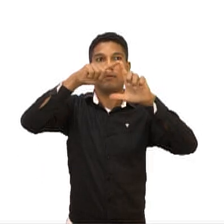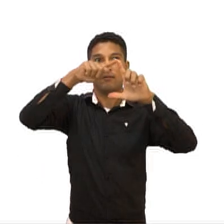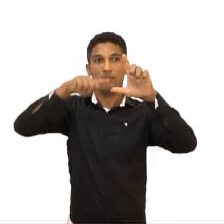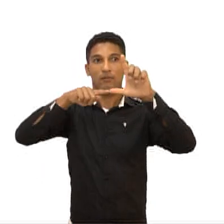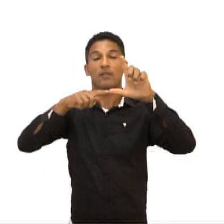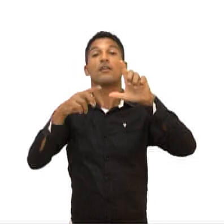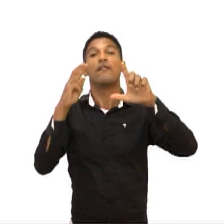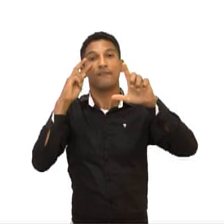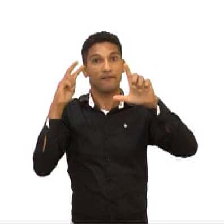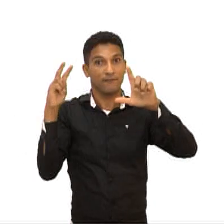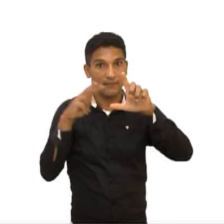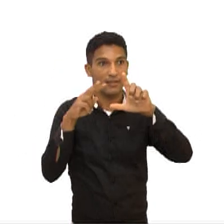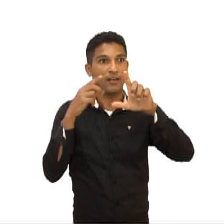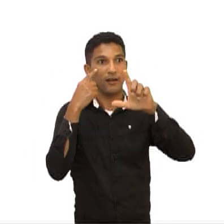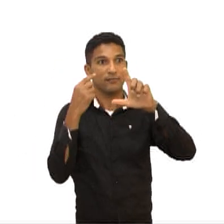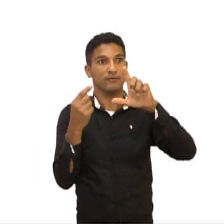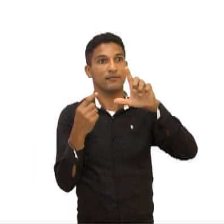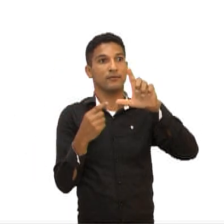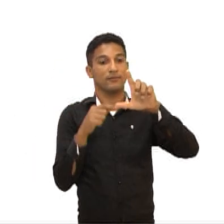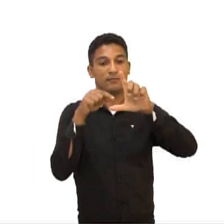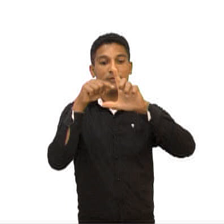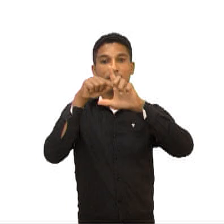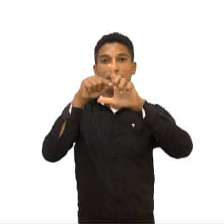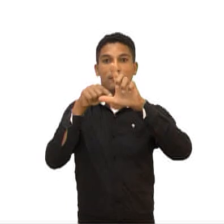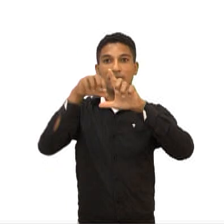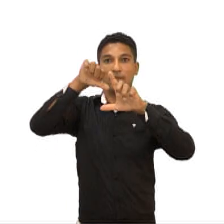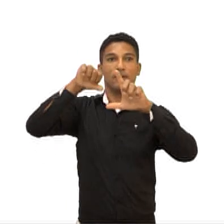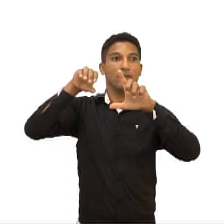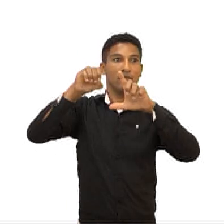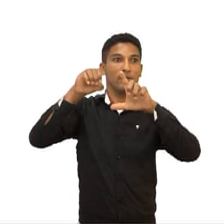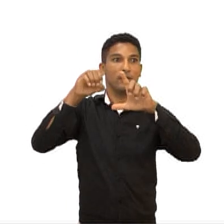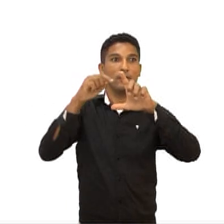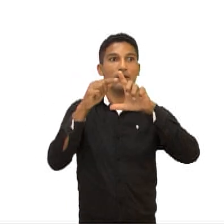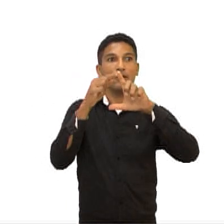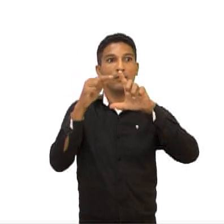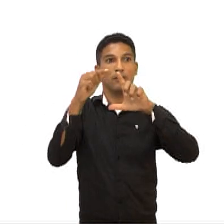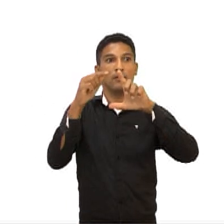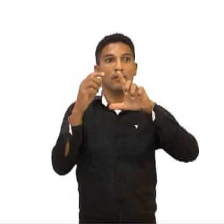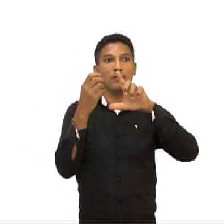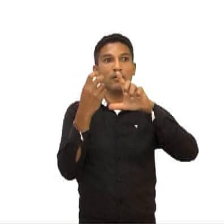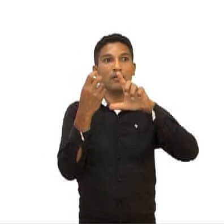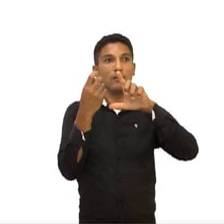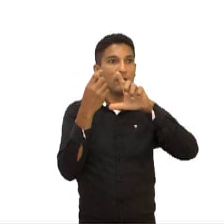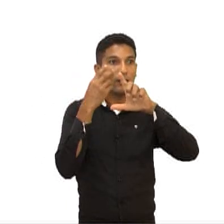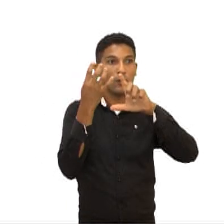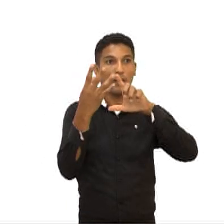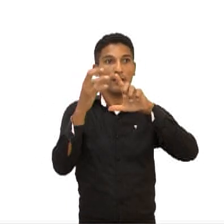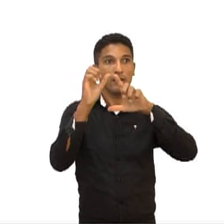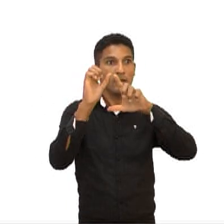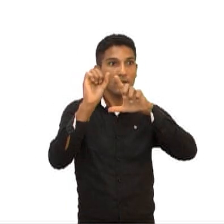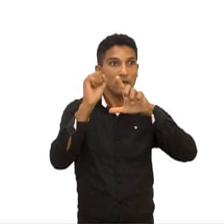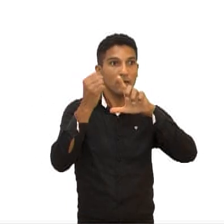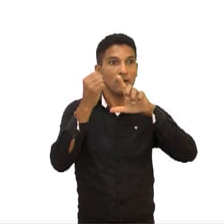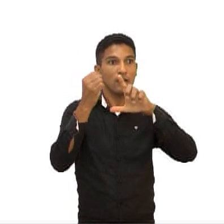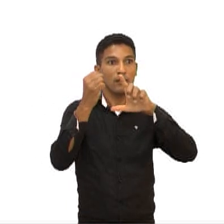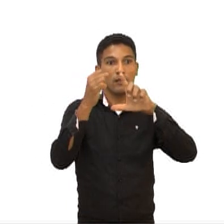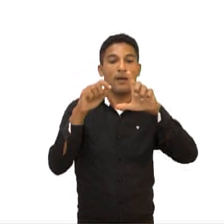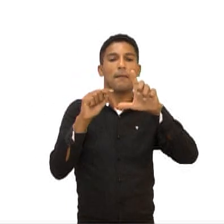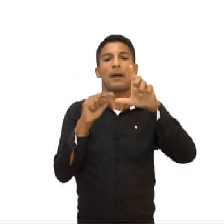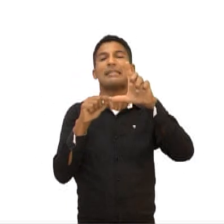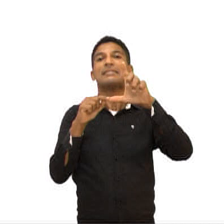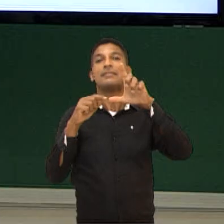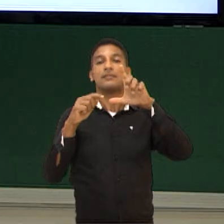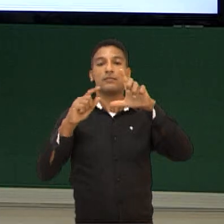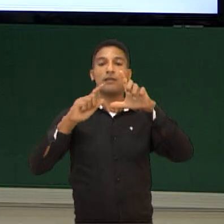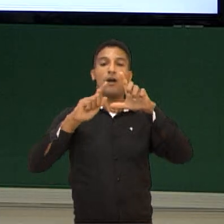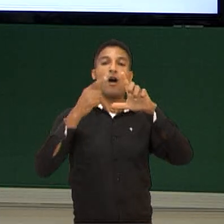na figura. Com essas informações, indique o valor do ângulo A. Sabendo que a